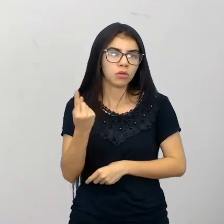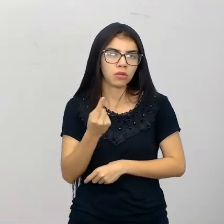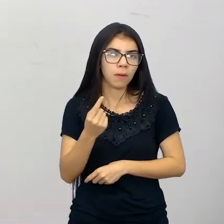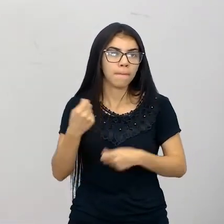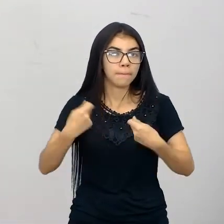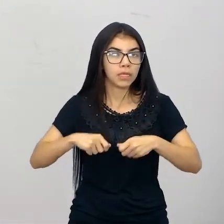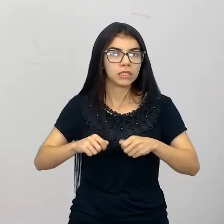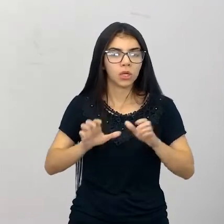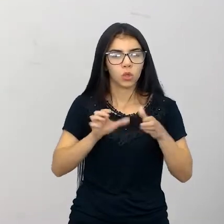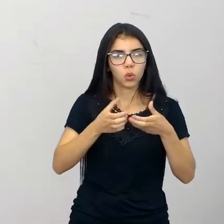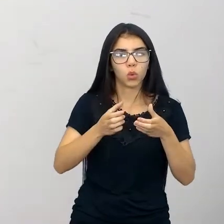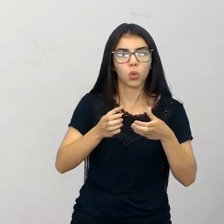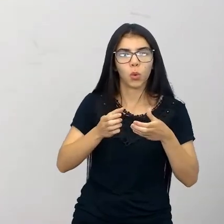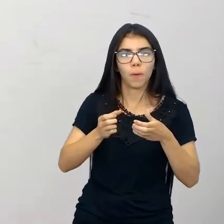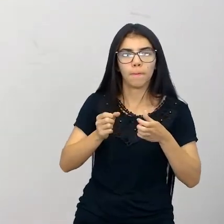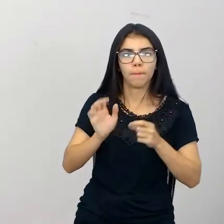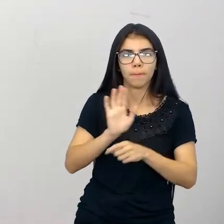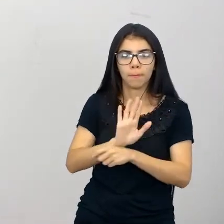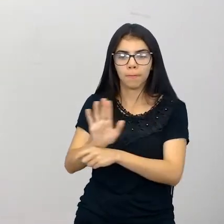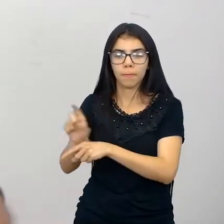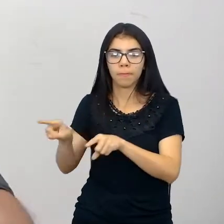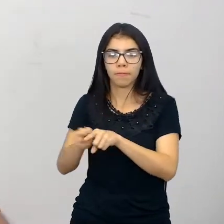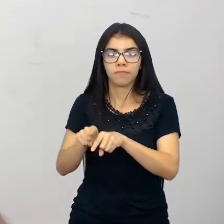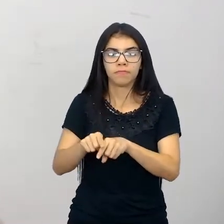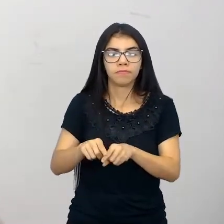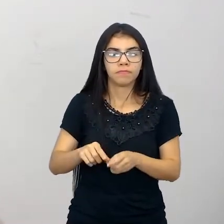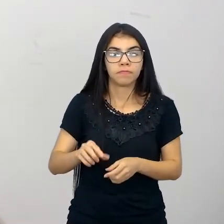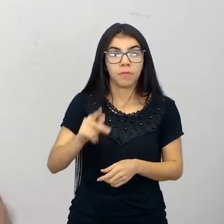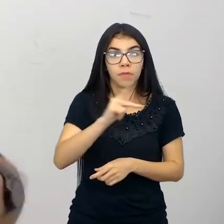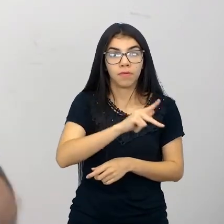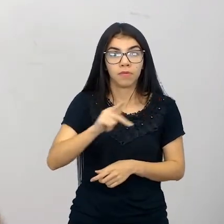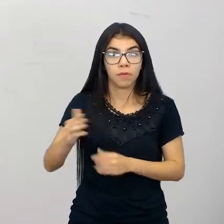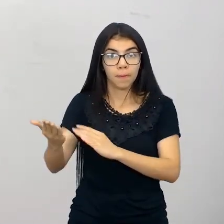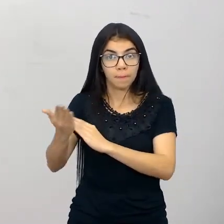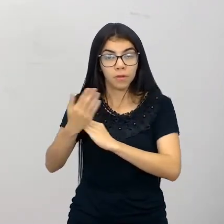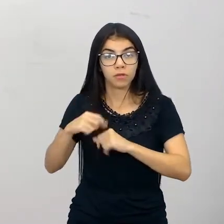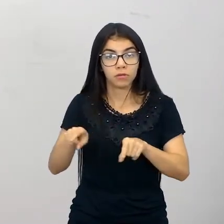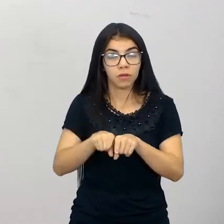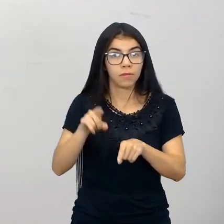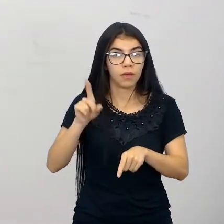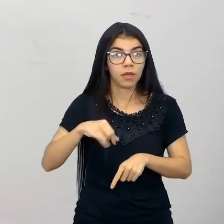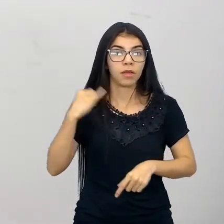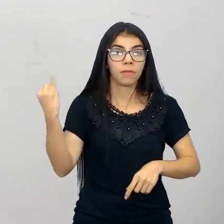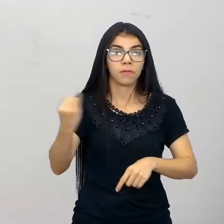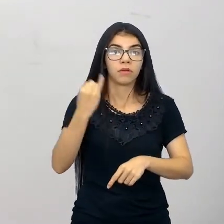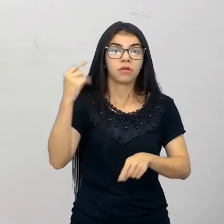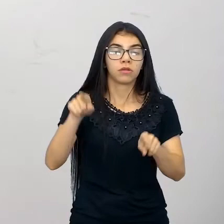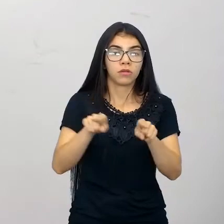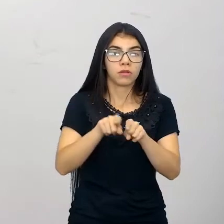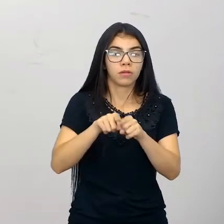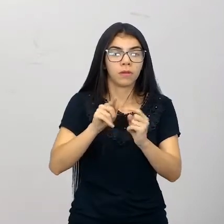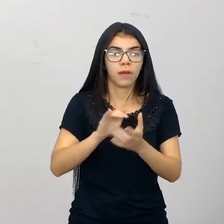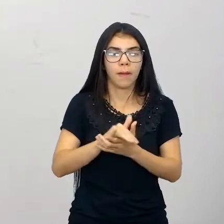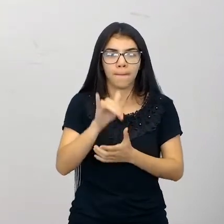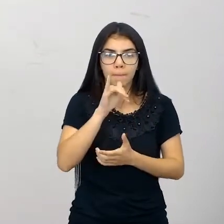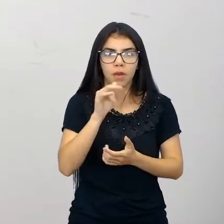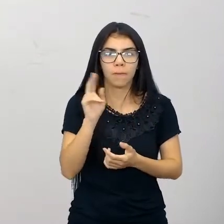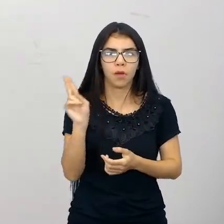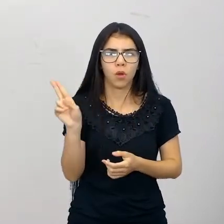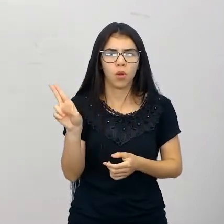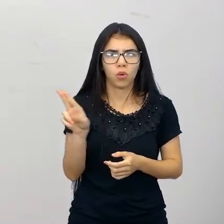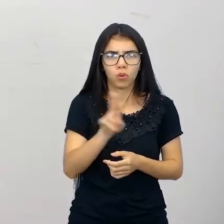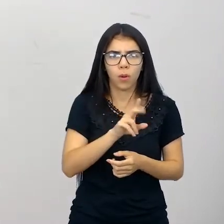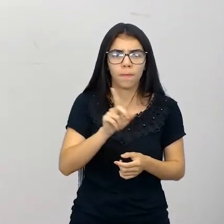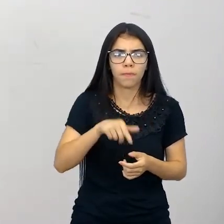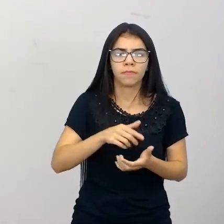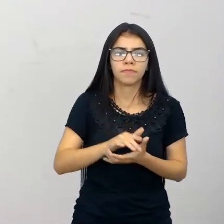E mesmo assim, eu ia dar essa aula sozinho, recorri à professora Tayana, me ajuda lá. Então, é muita gente. Então, fala assim, olha, coloquei meu nome, ou então